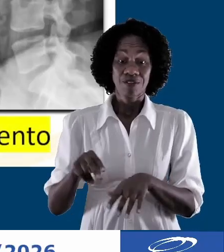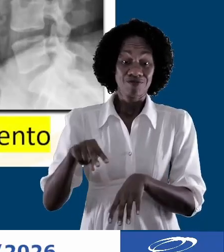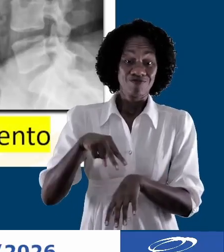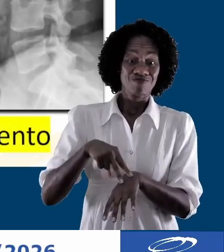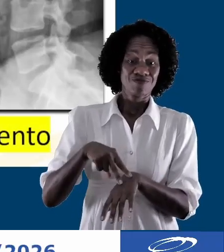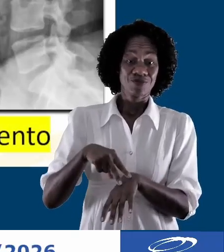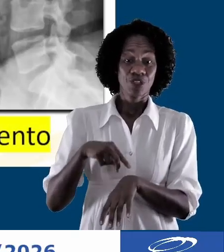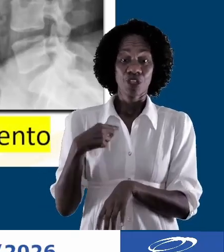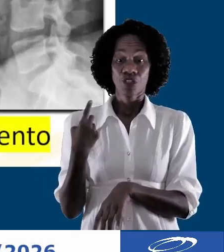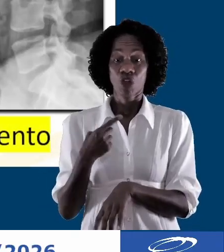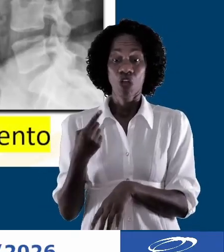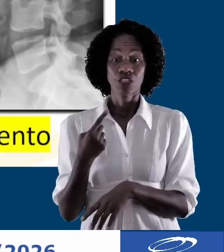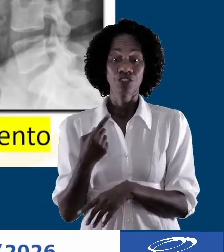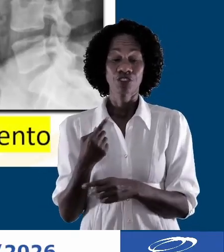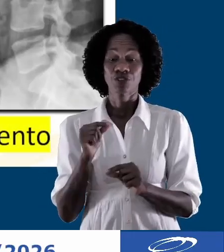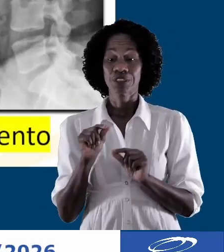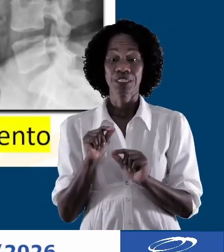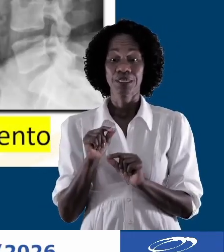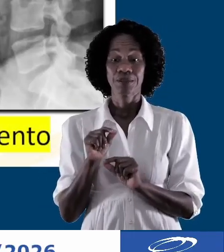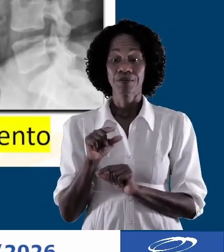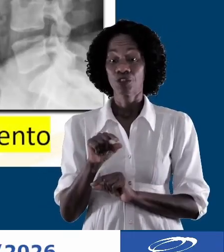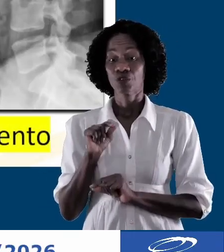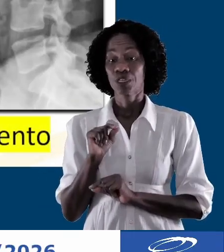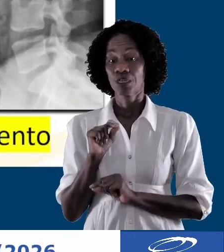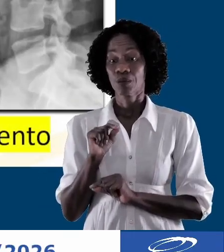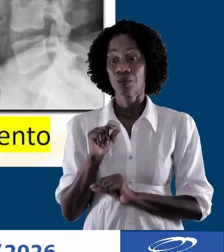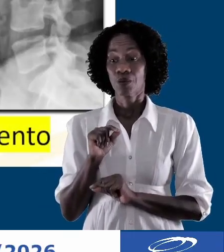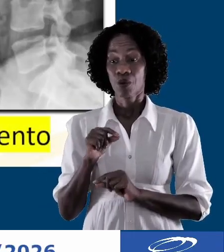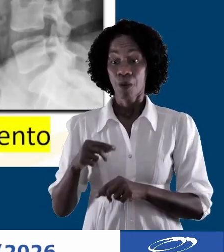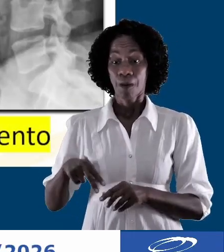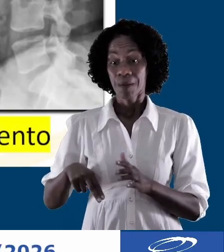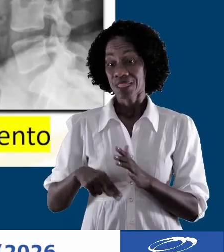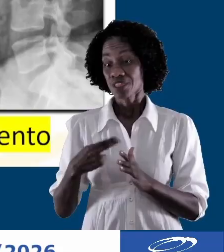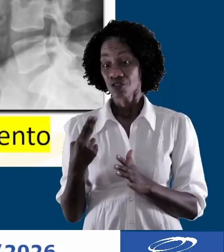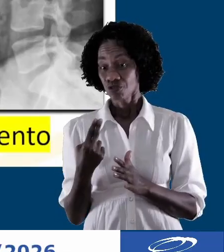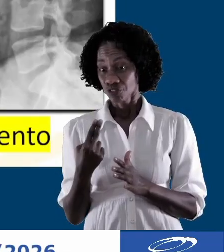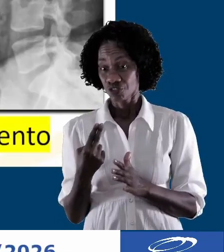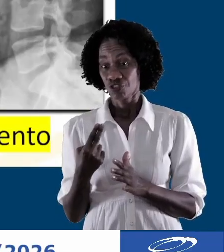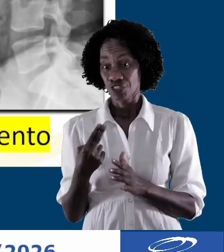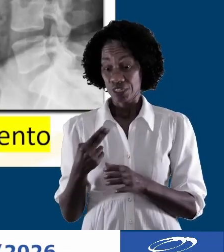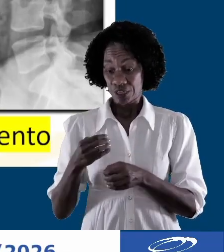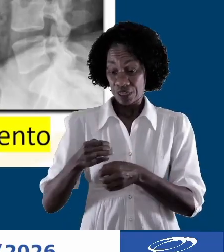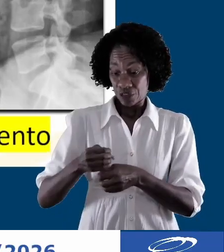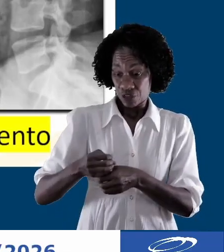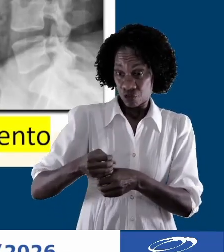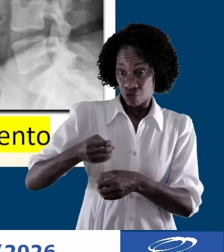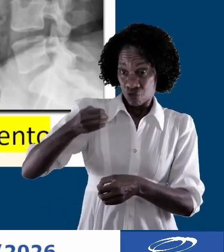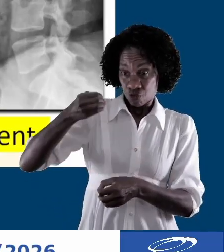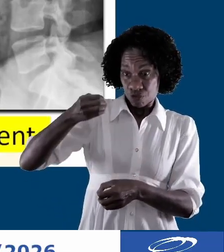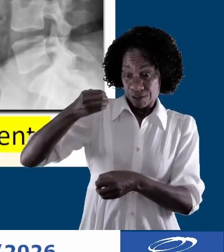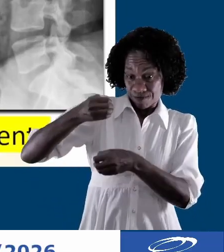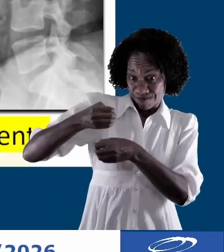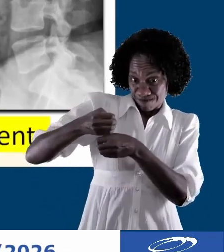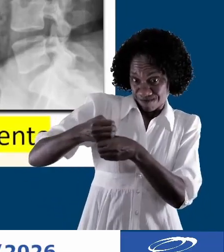Fez uma cirurgia sem ressecção vertebral, drenou o abscesso, fixou a coluna para evitar que ela fraturasse e fizesse déficit ou